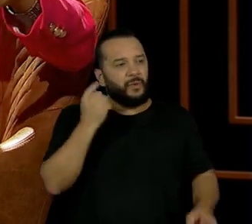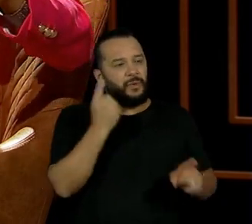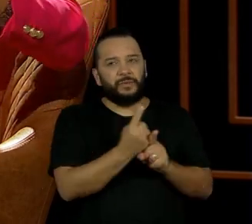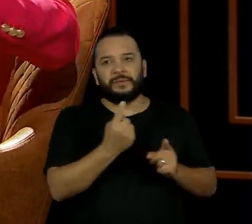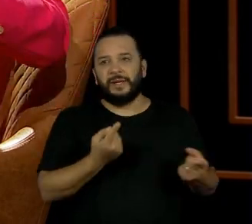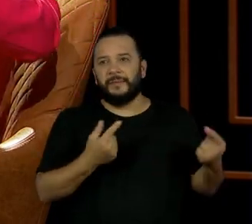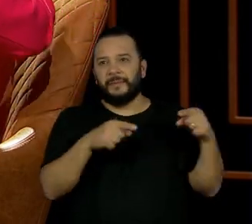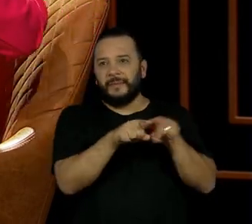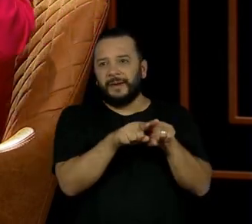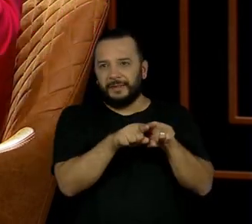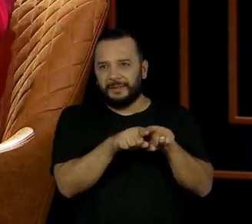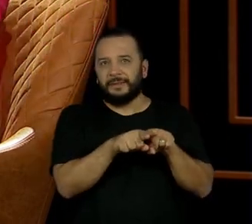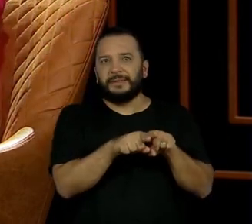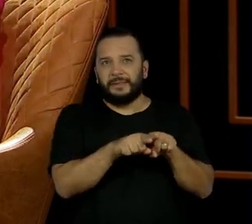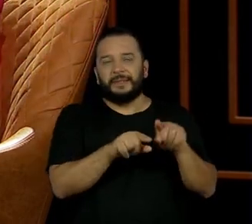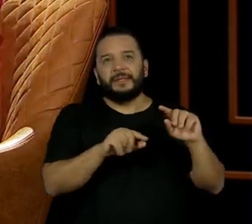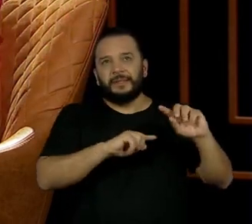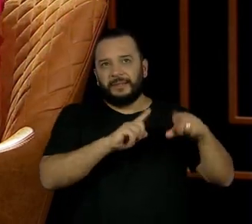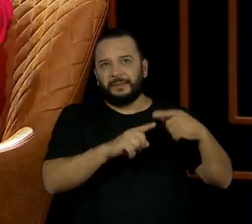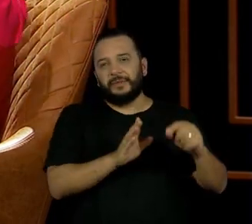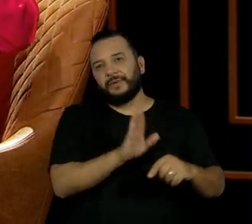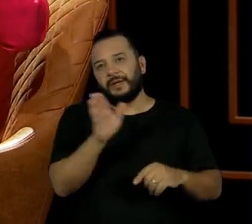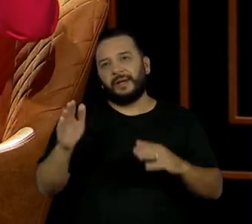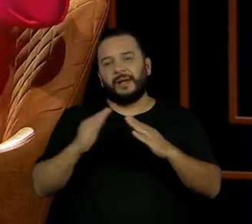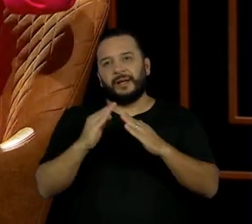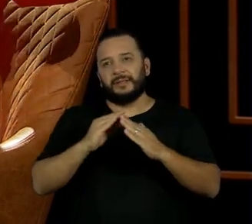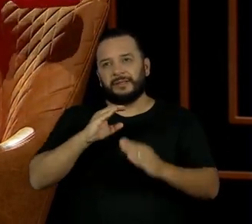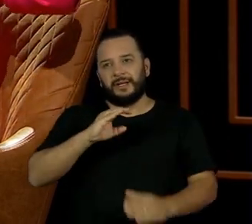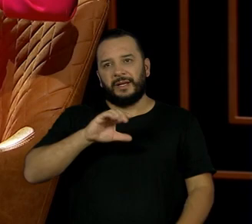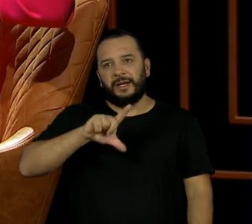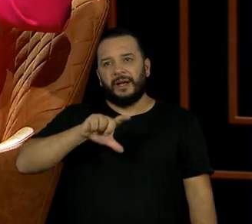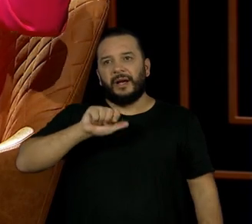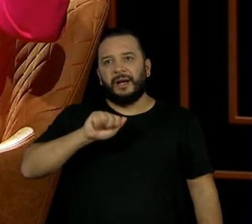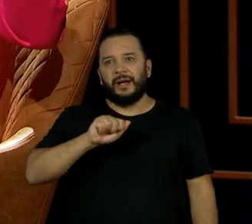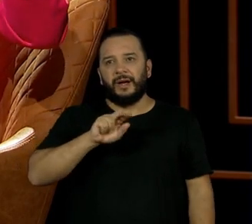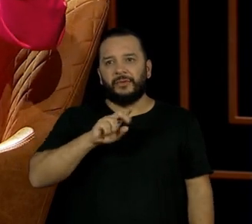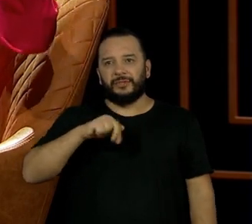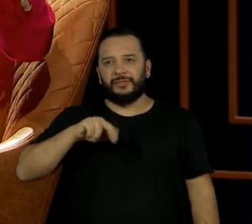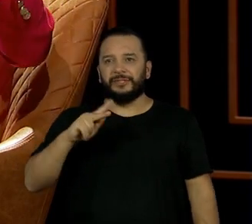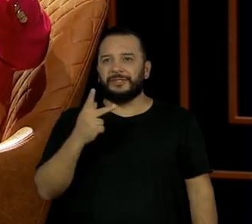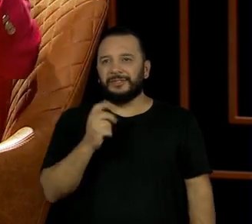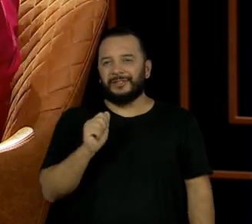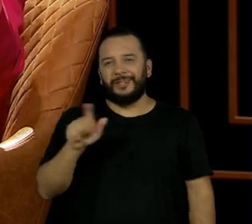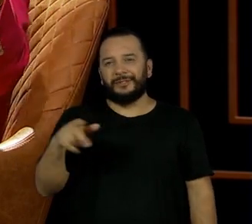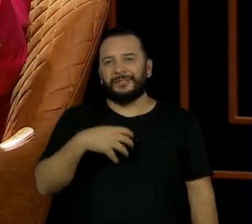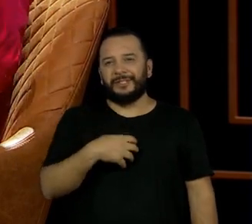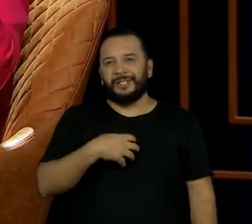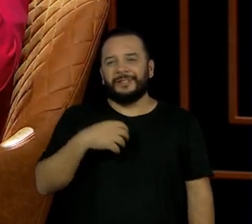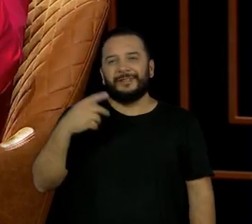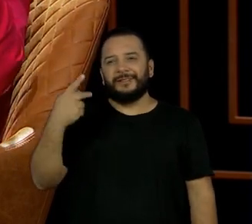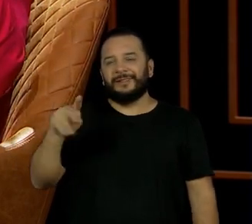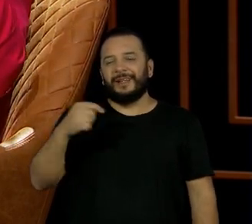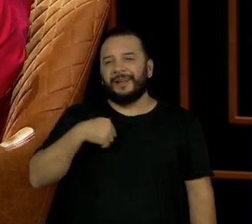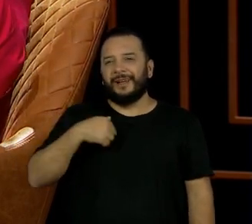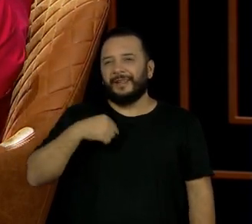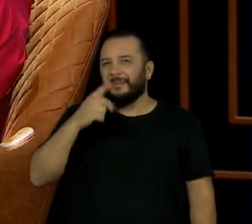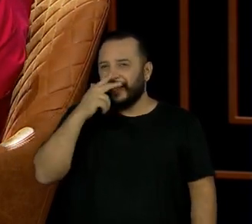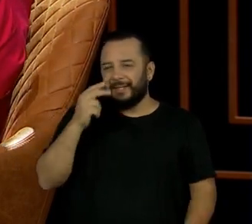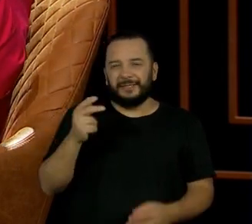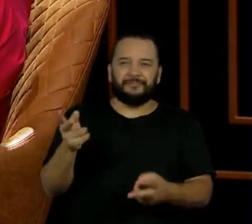e a gente foi foi para casa da Claudinha que era meio bruxa assim bruxa no bom sentido essas Bruxas